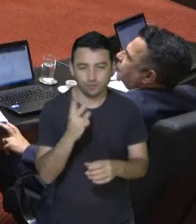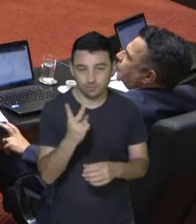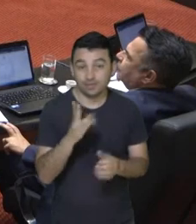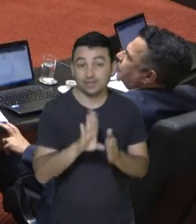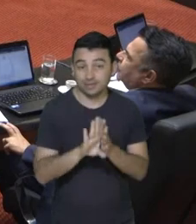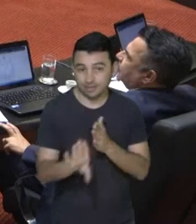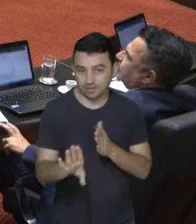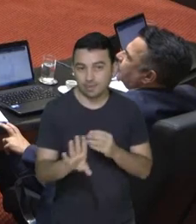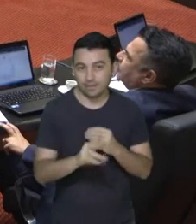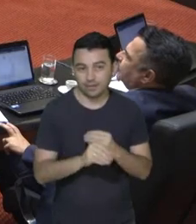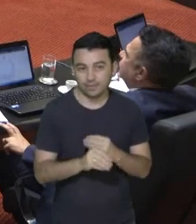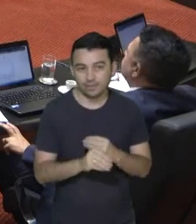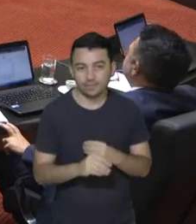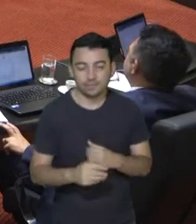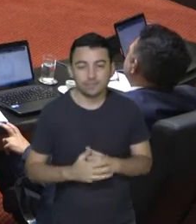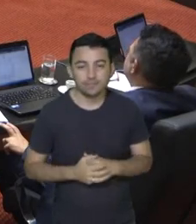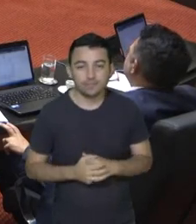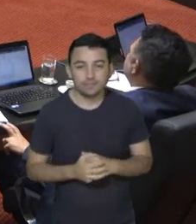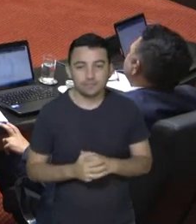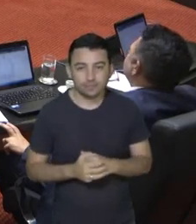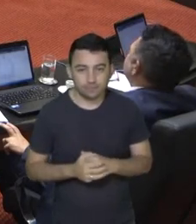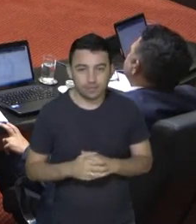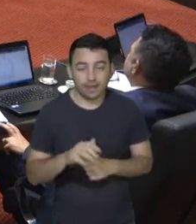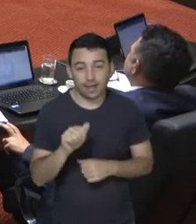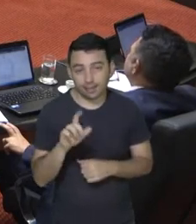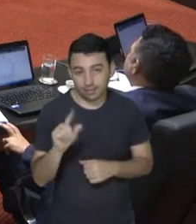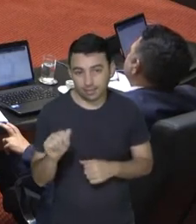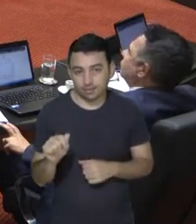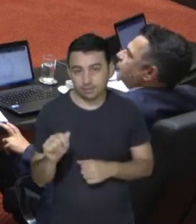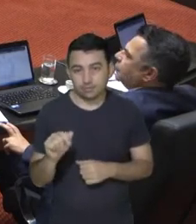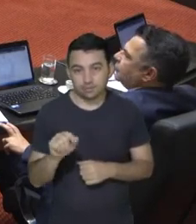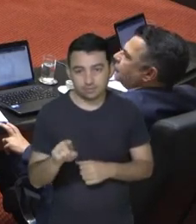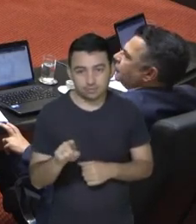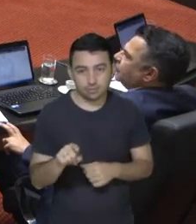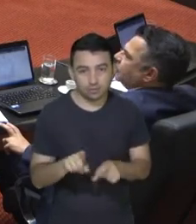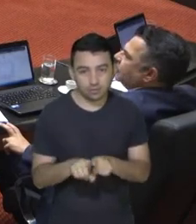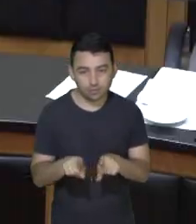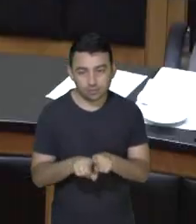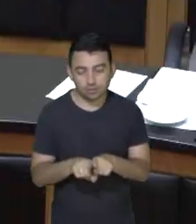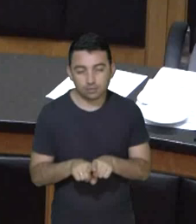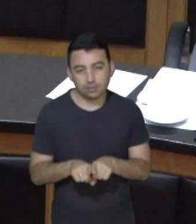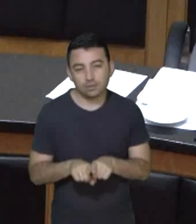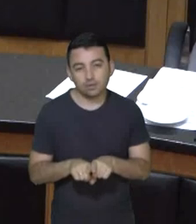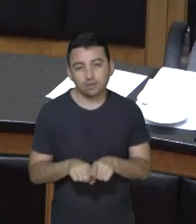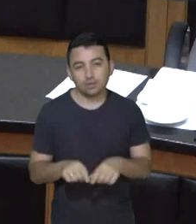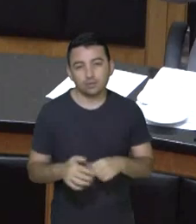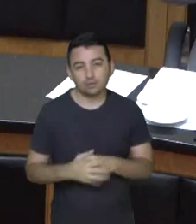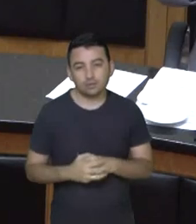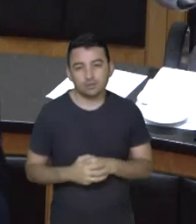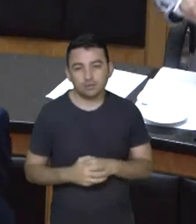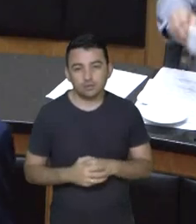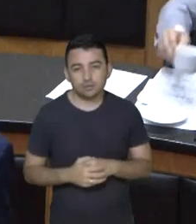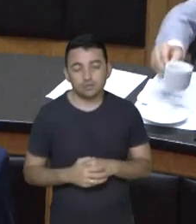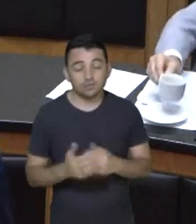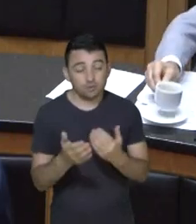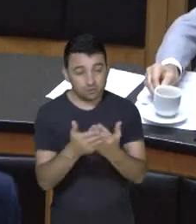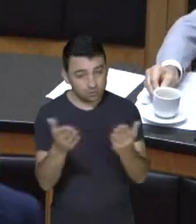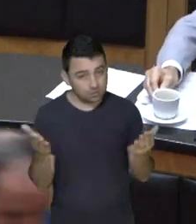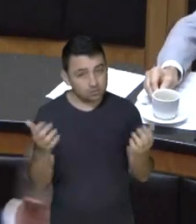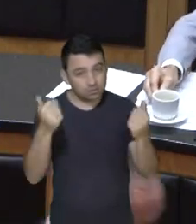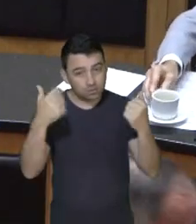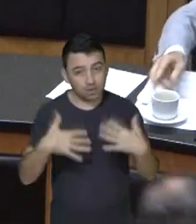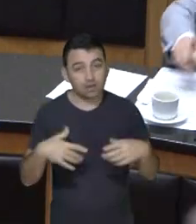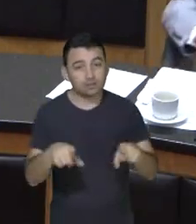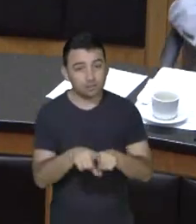emenda. Deputada Ada, Vossa Excelência... E também, só para... para explicar aqui, contempla também